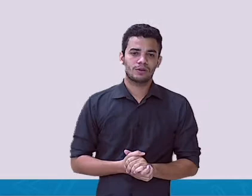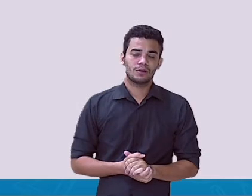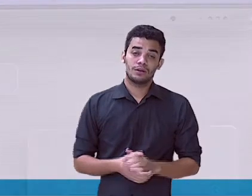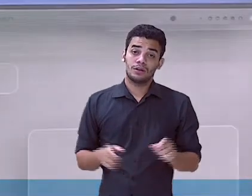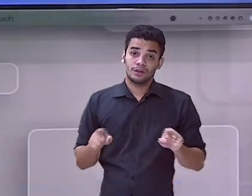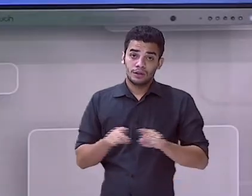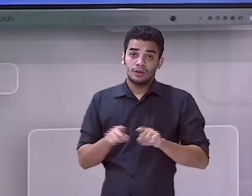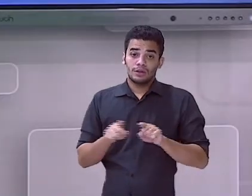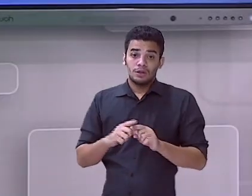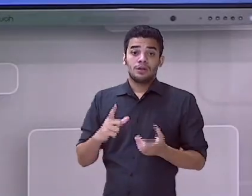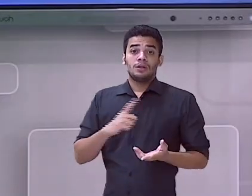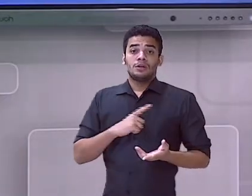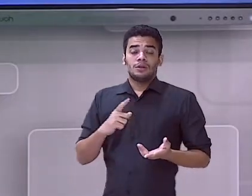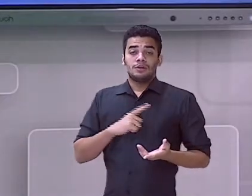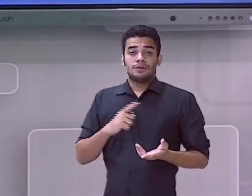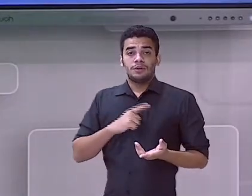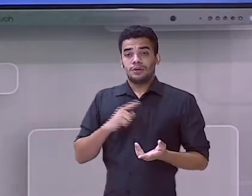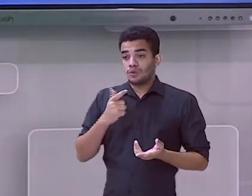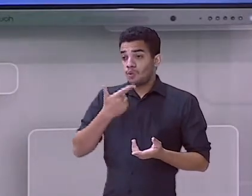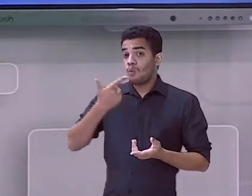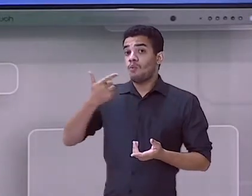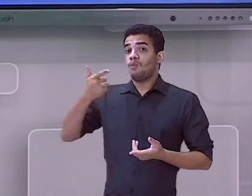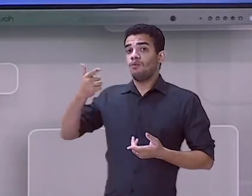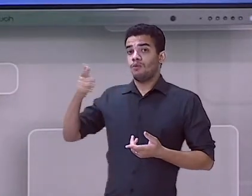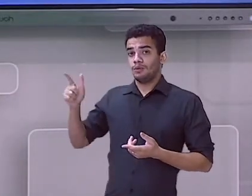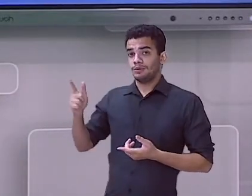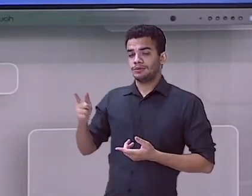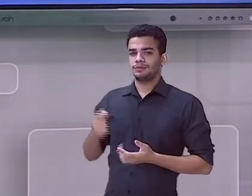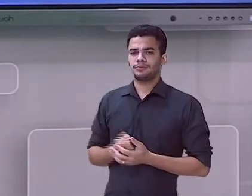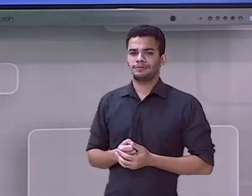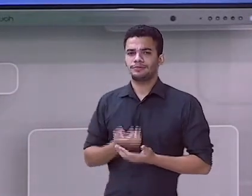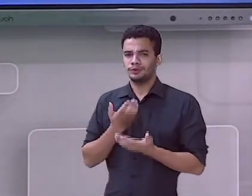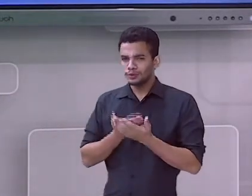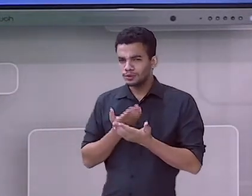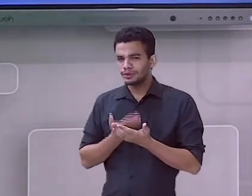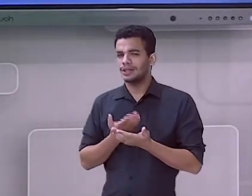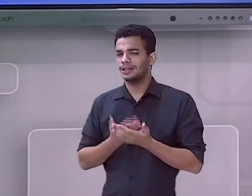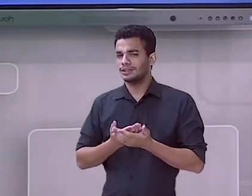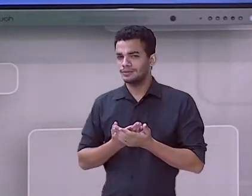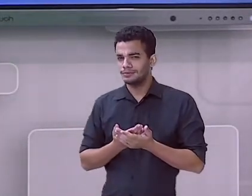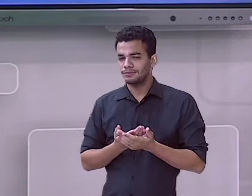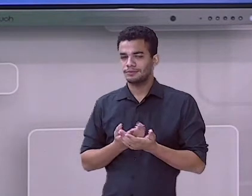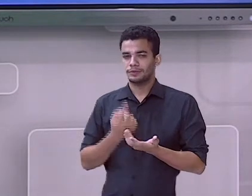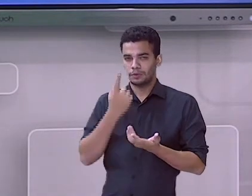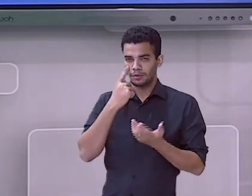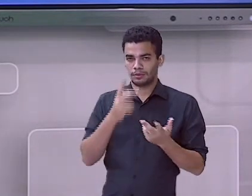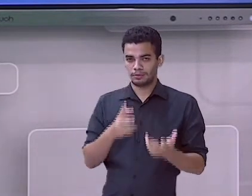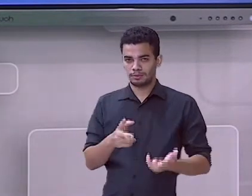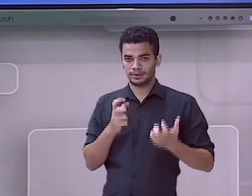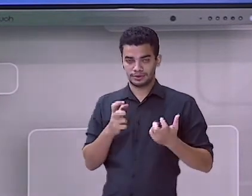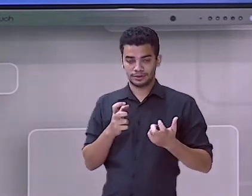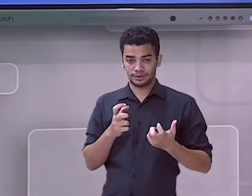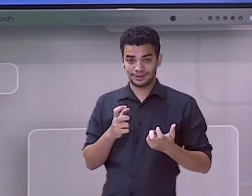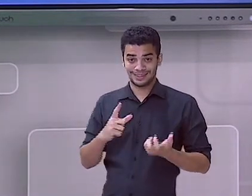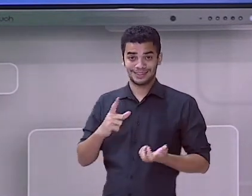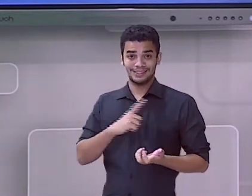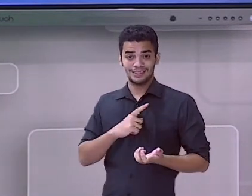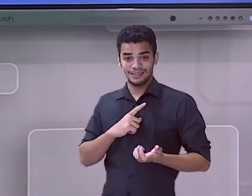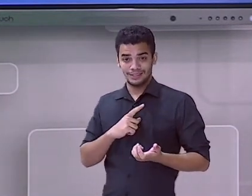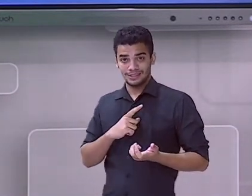todos esses, quem mais? Será que tem mais alguma coisa para a gente entender? Agora vem